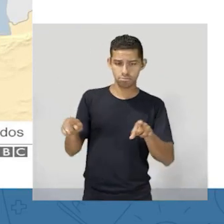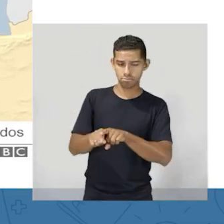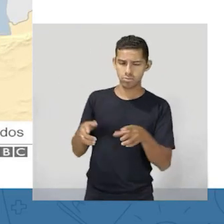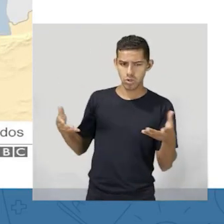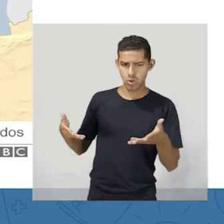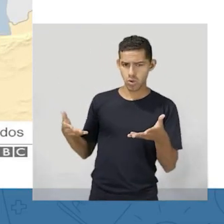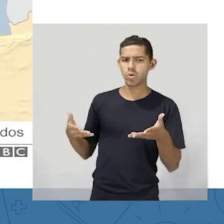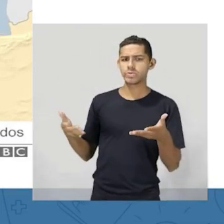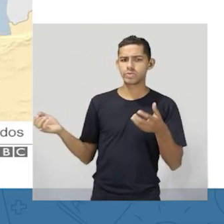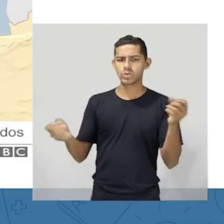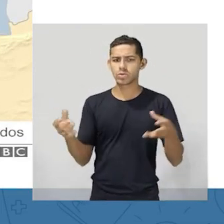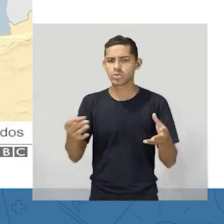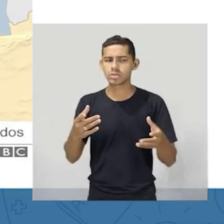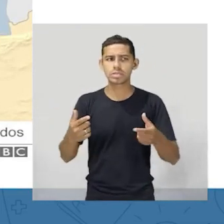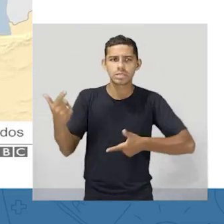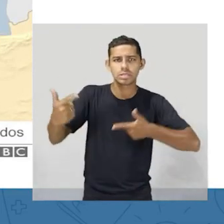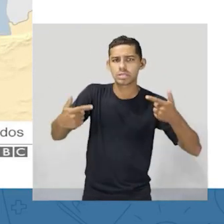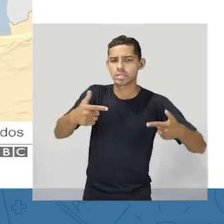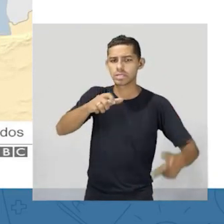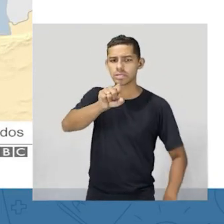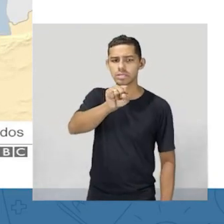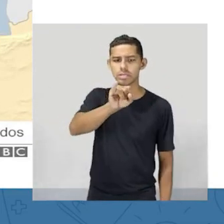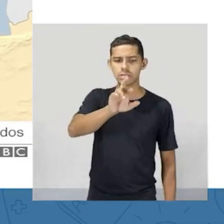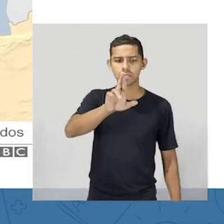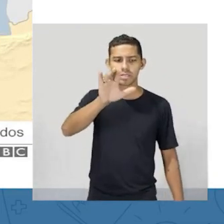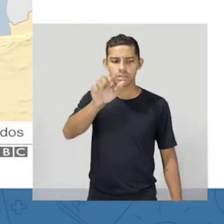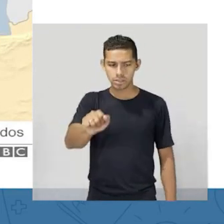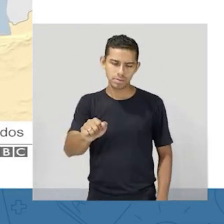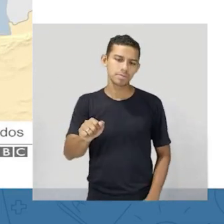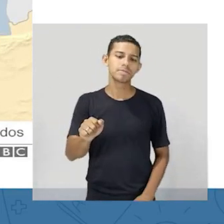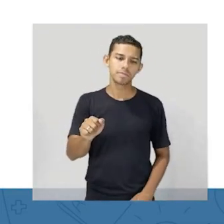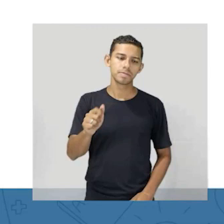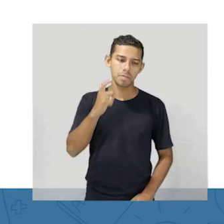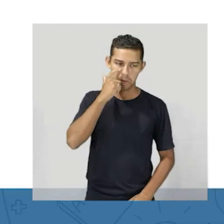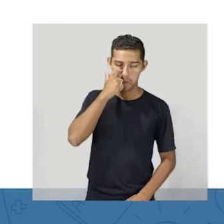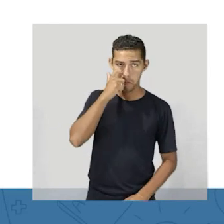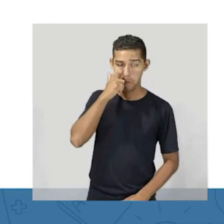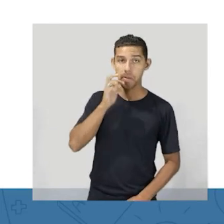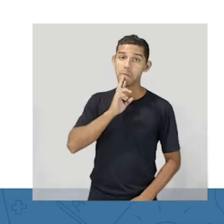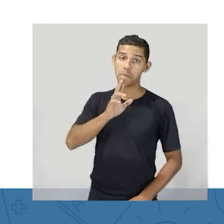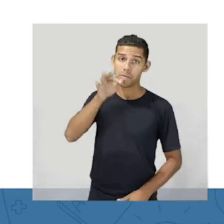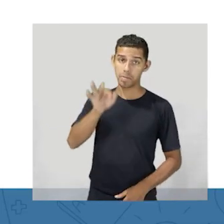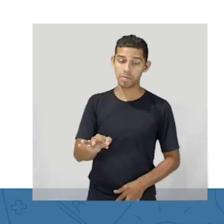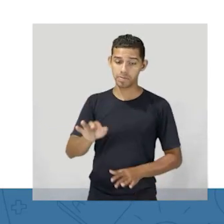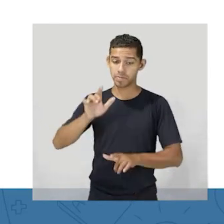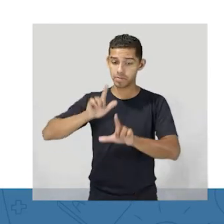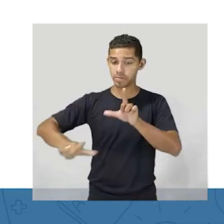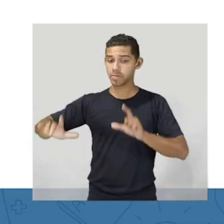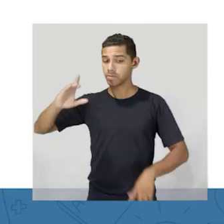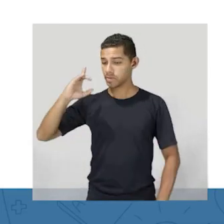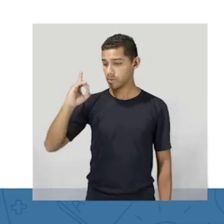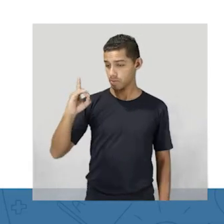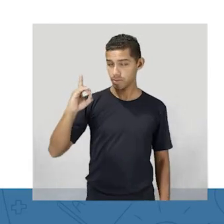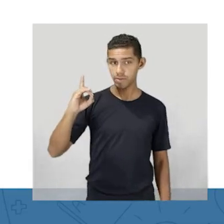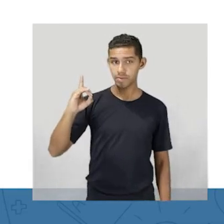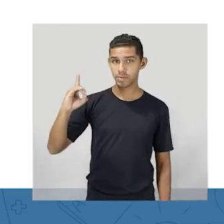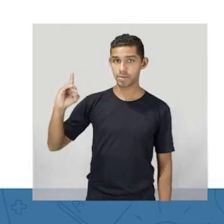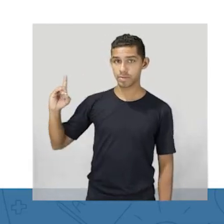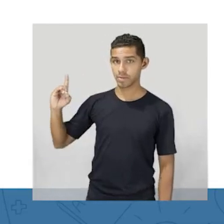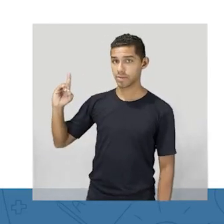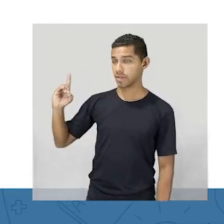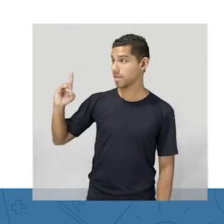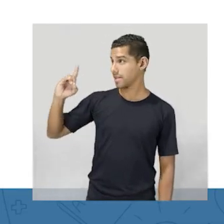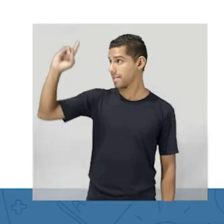atuação curda na Guerra da Síria. Eles têm um papel muito importante, tá? Então, nosso gabarito aí é a letra D de